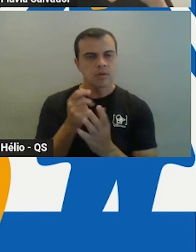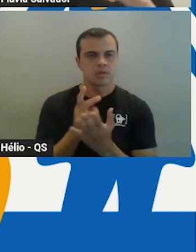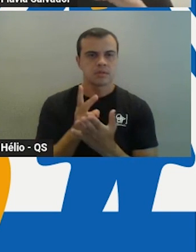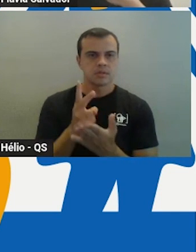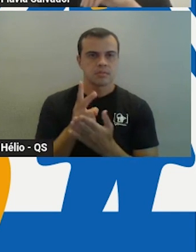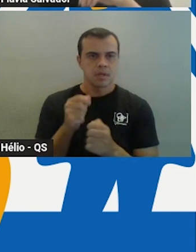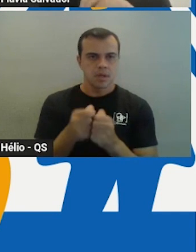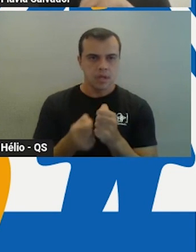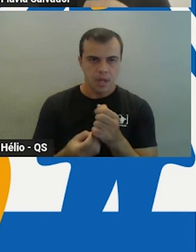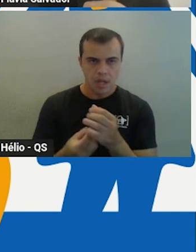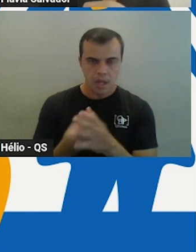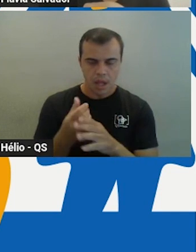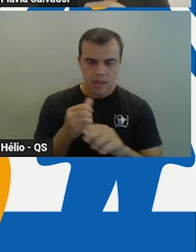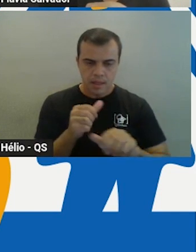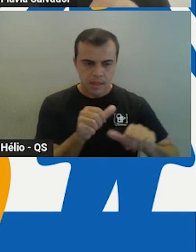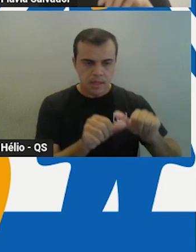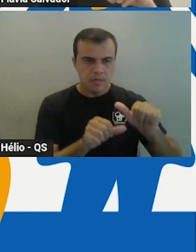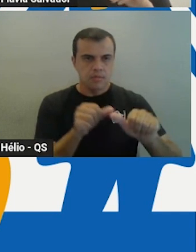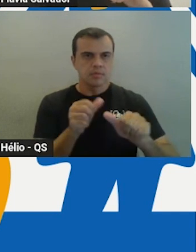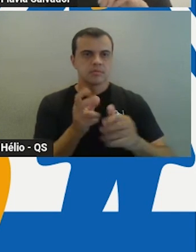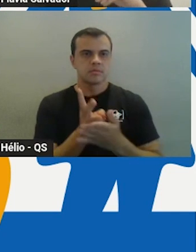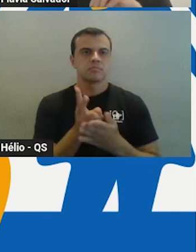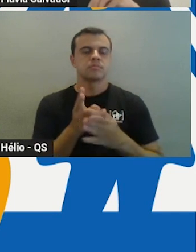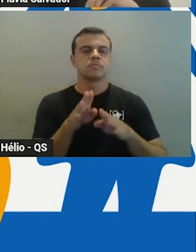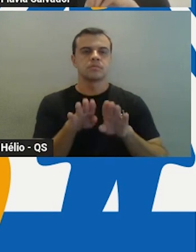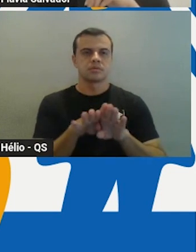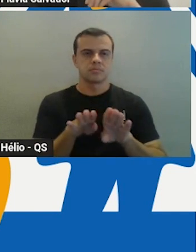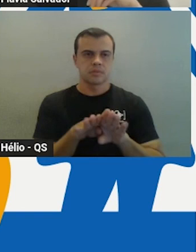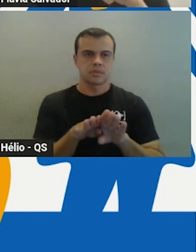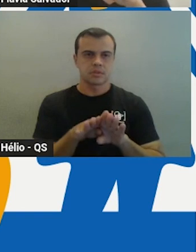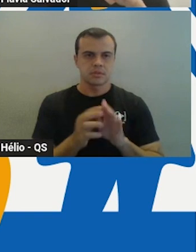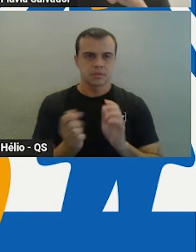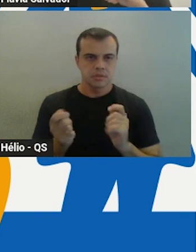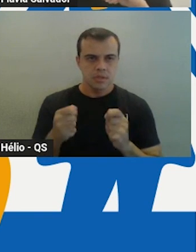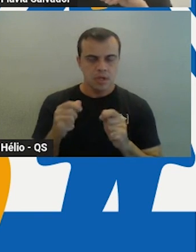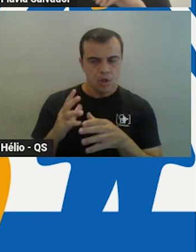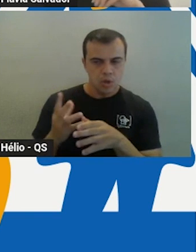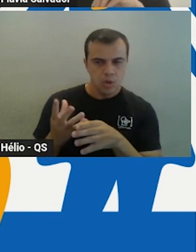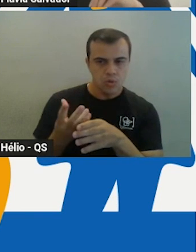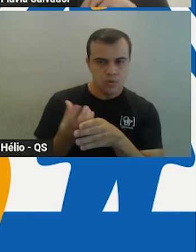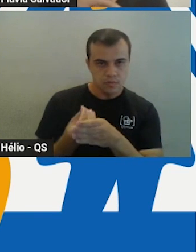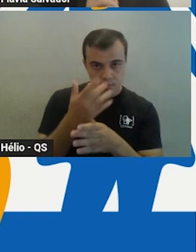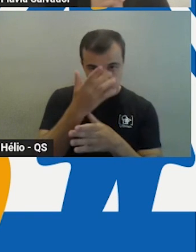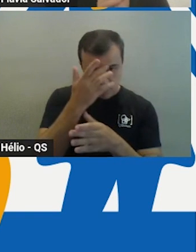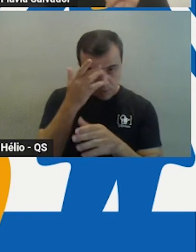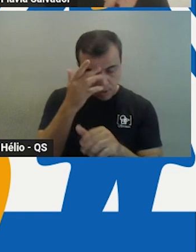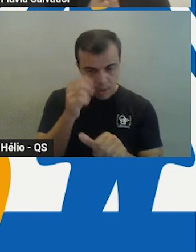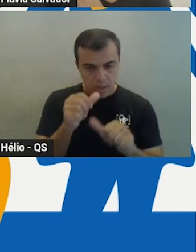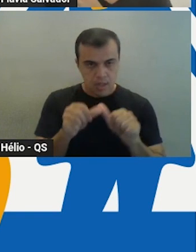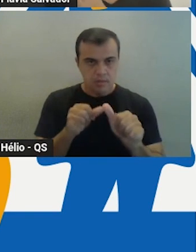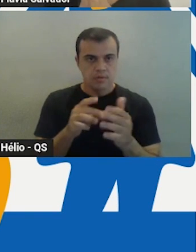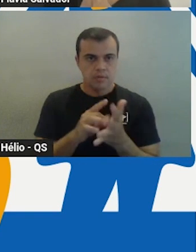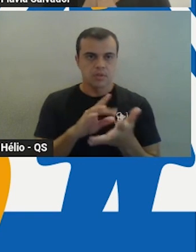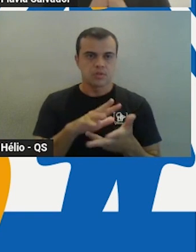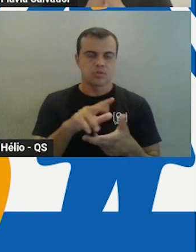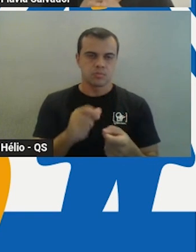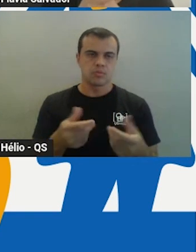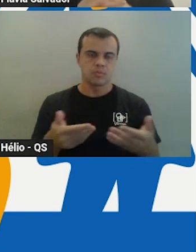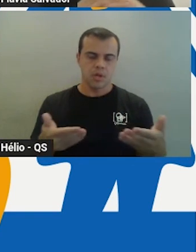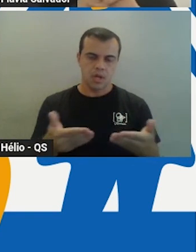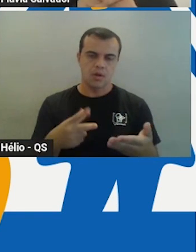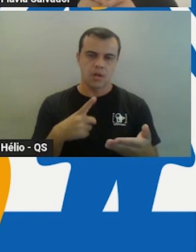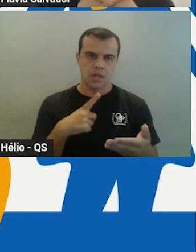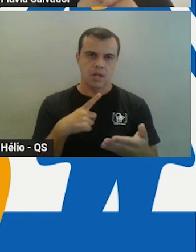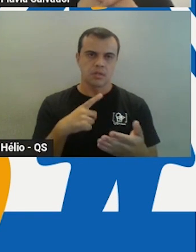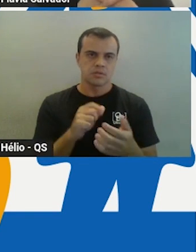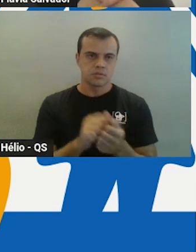criar agentes transformadores também, agentes inclusivos e pessoas que vão transformar o mundo que a gente está, para que seja um mundo